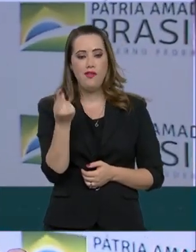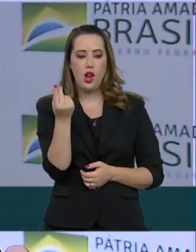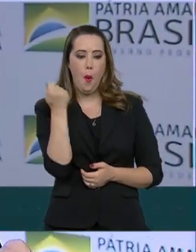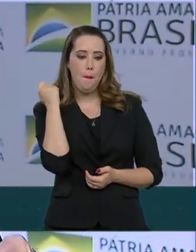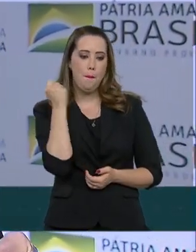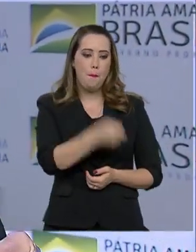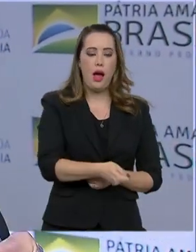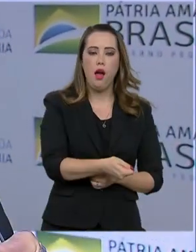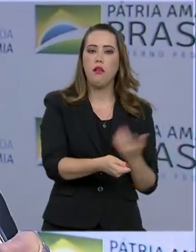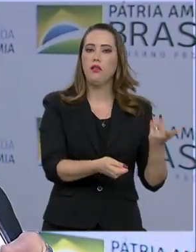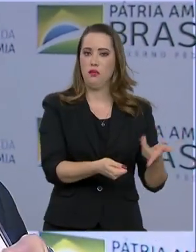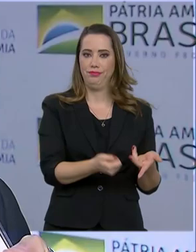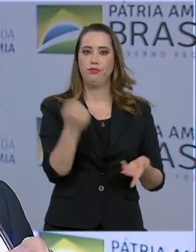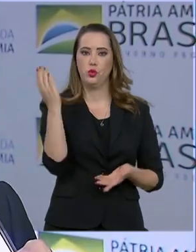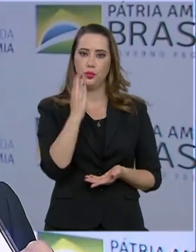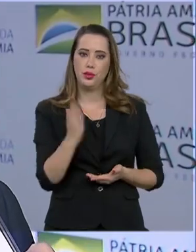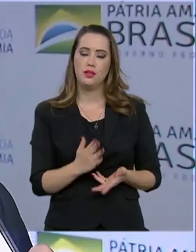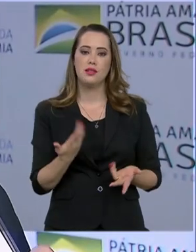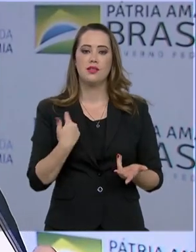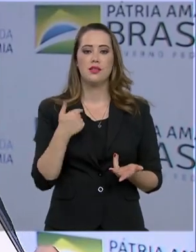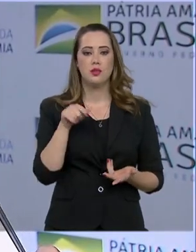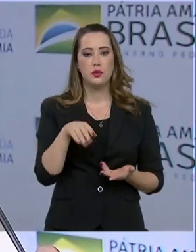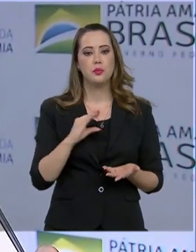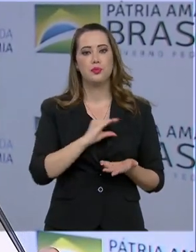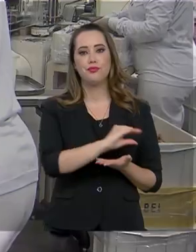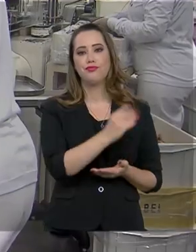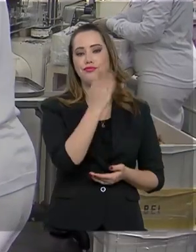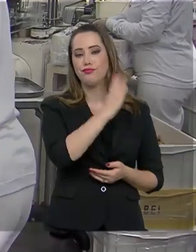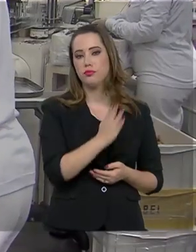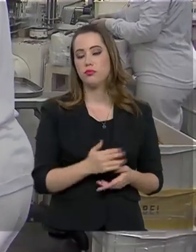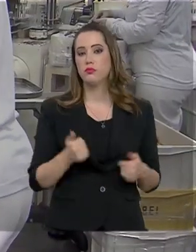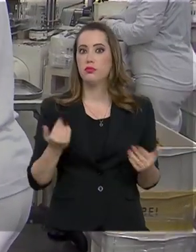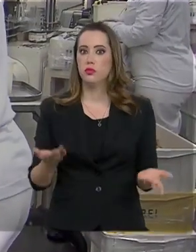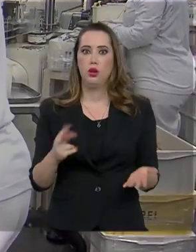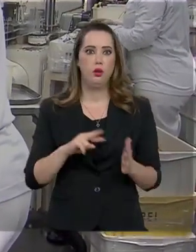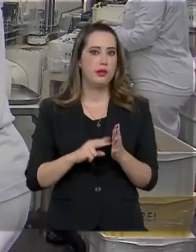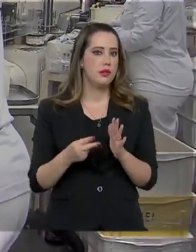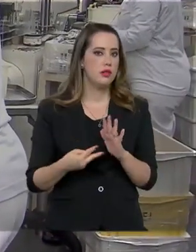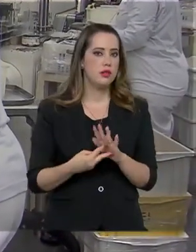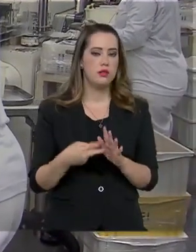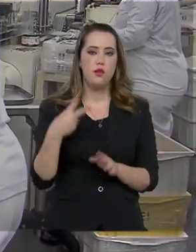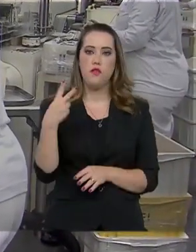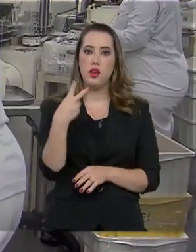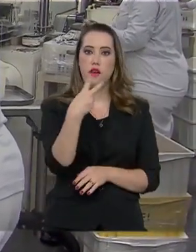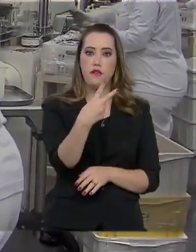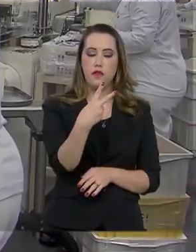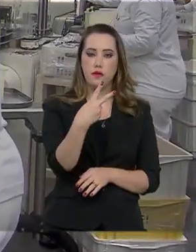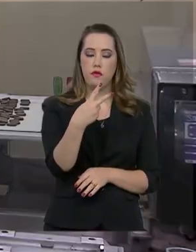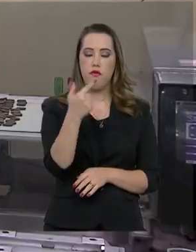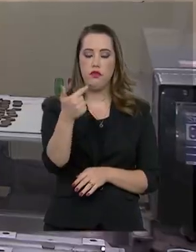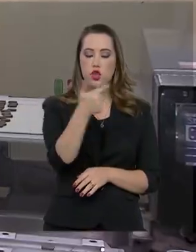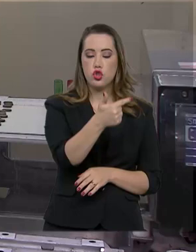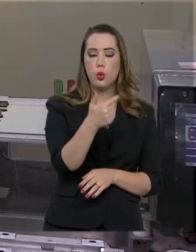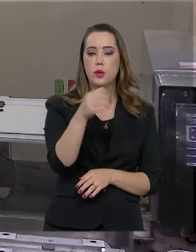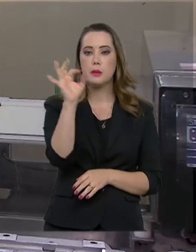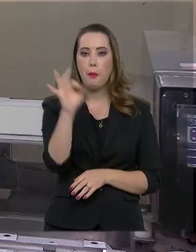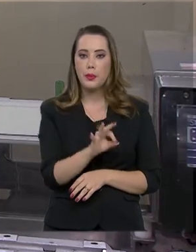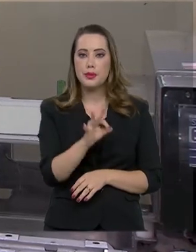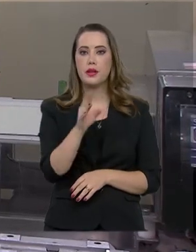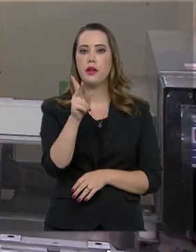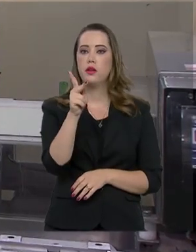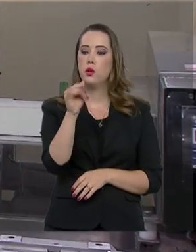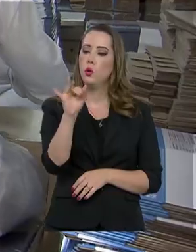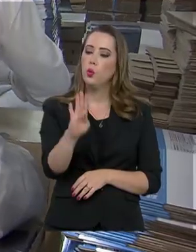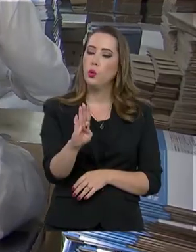que são nossos competidores não se der para fazer negócios no nosso país isso equivale a 22% do pib é um número que